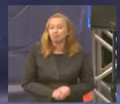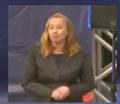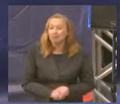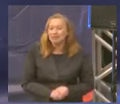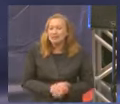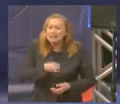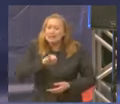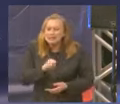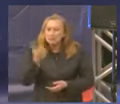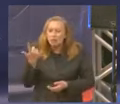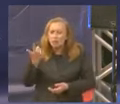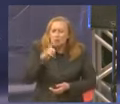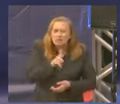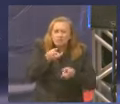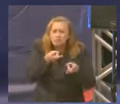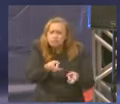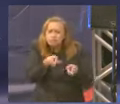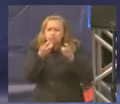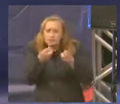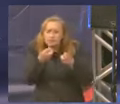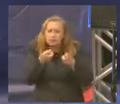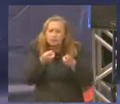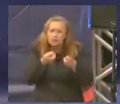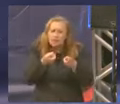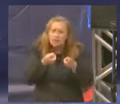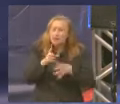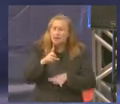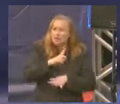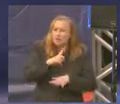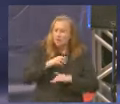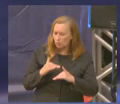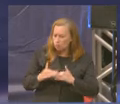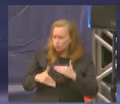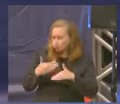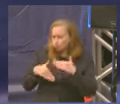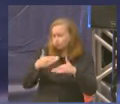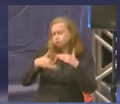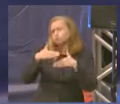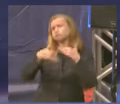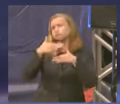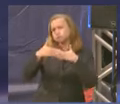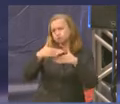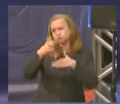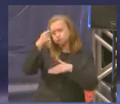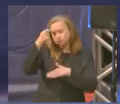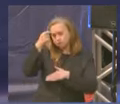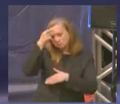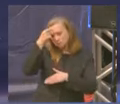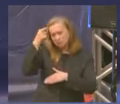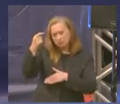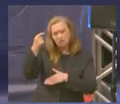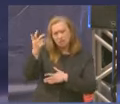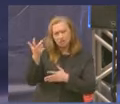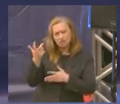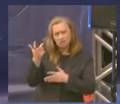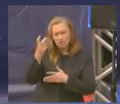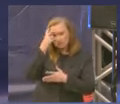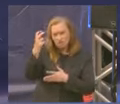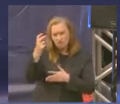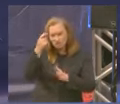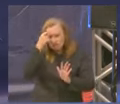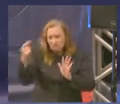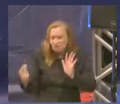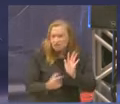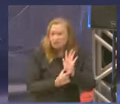se a gente consegue perceber que há uma evolução, a automação e a inteligência artificial